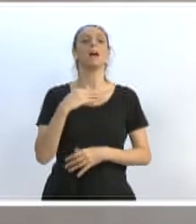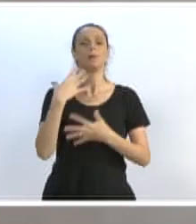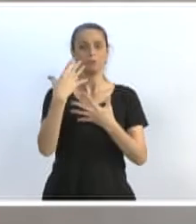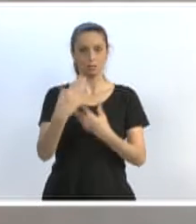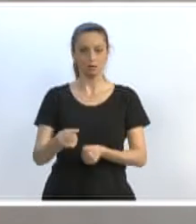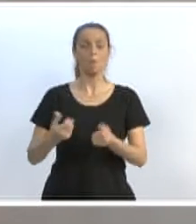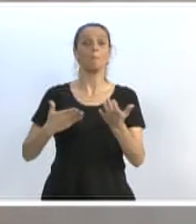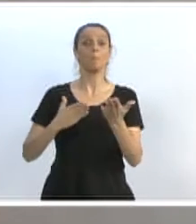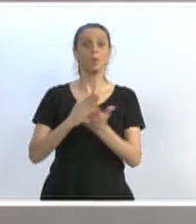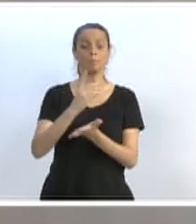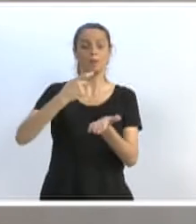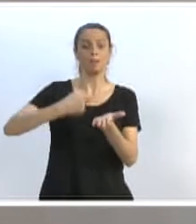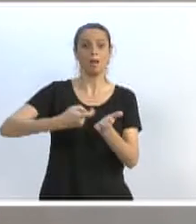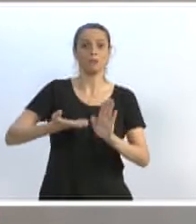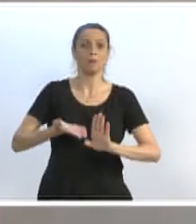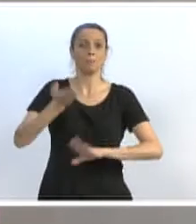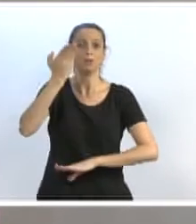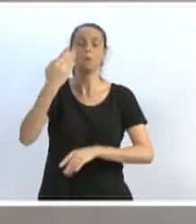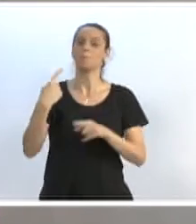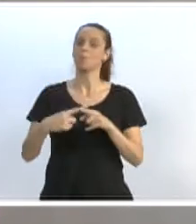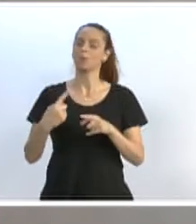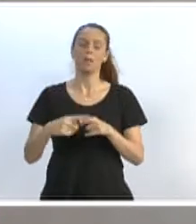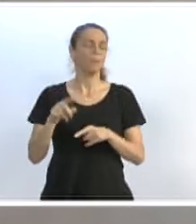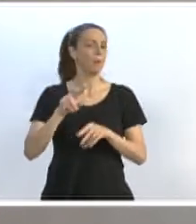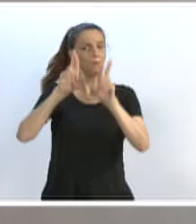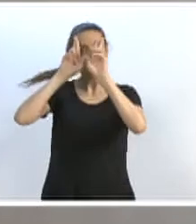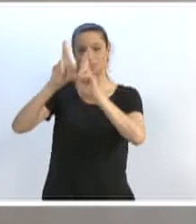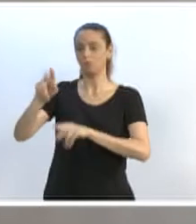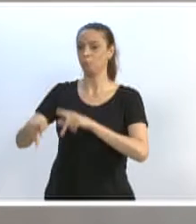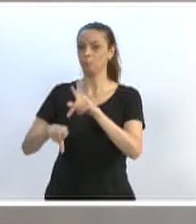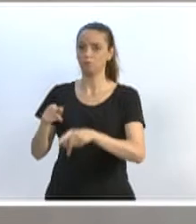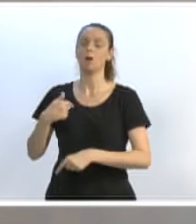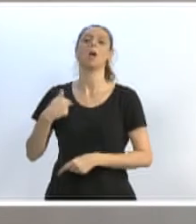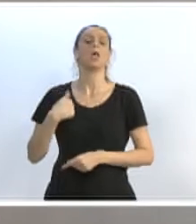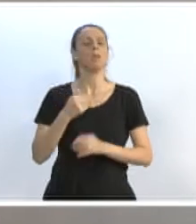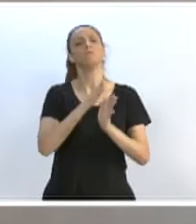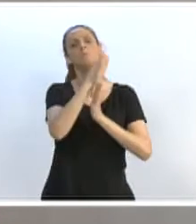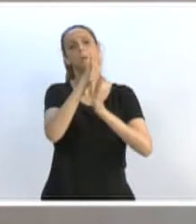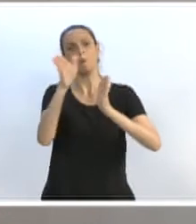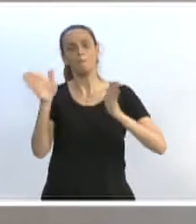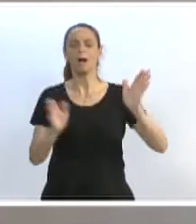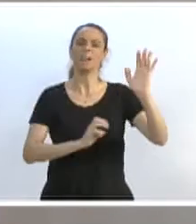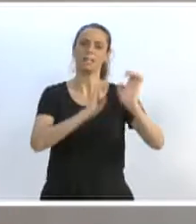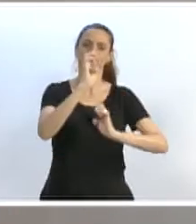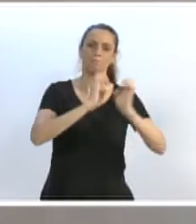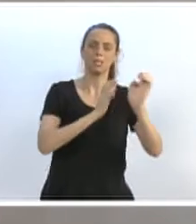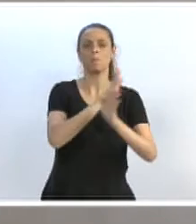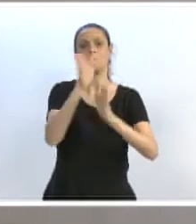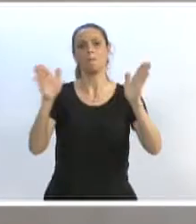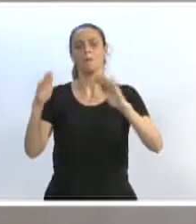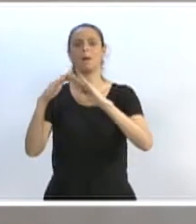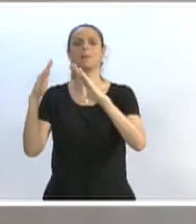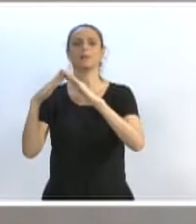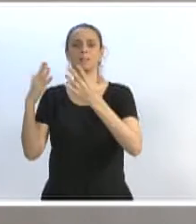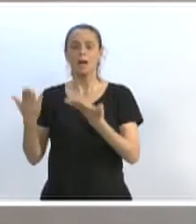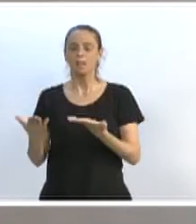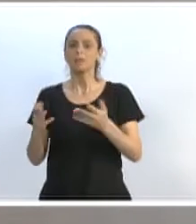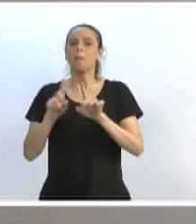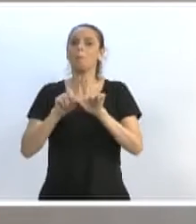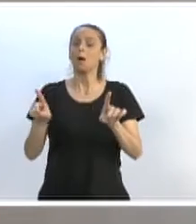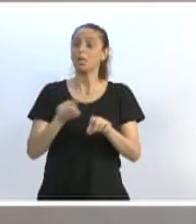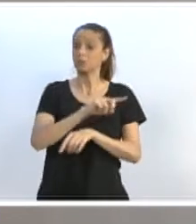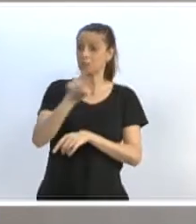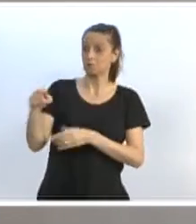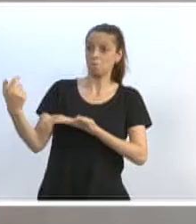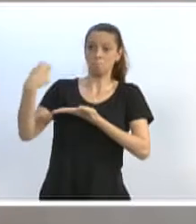vou continuar cobrando. Eu bato na porta das empresas, das casas, das indústrias, todos os dias. Agora ninguém me cobra